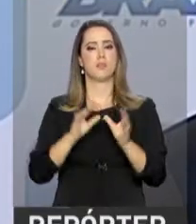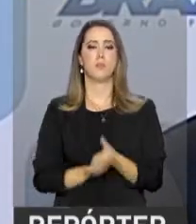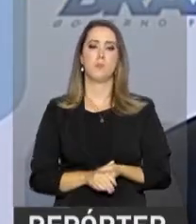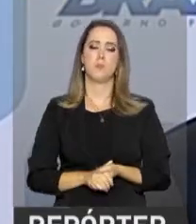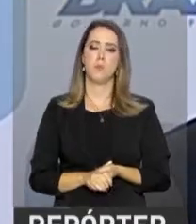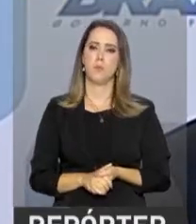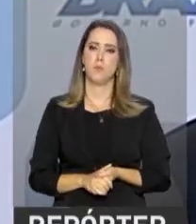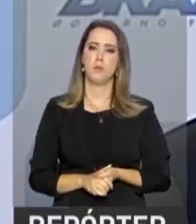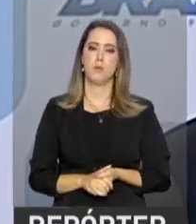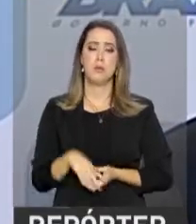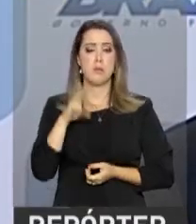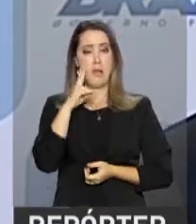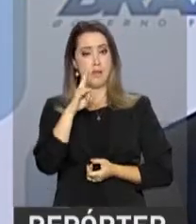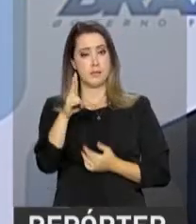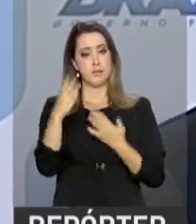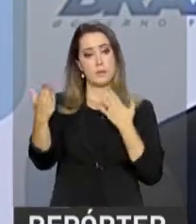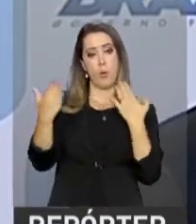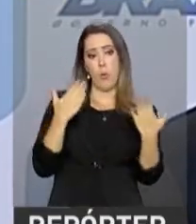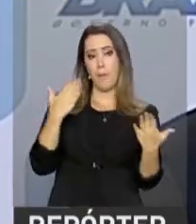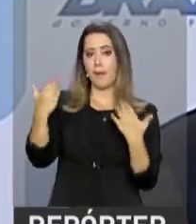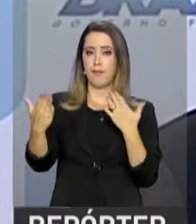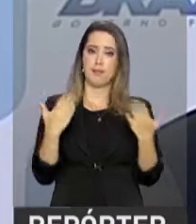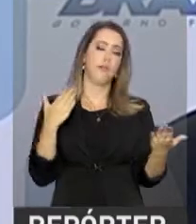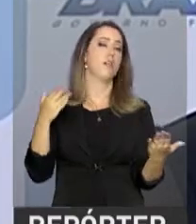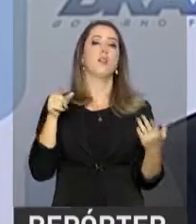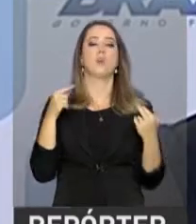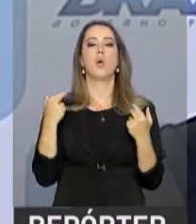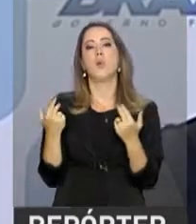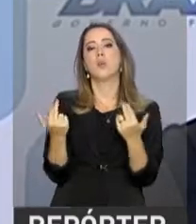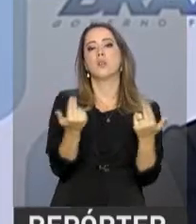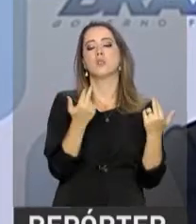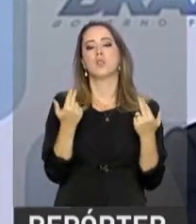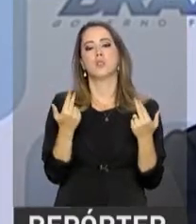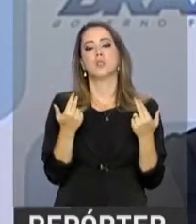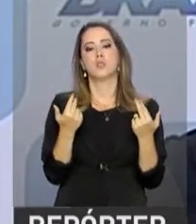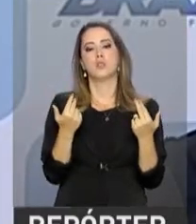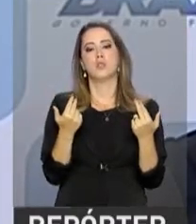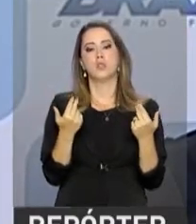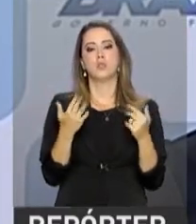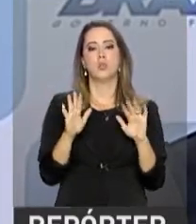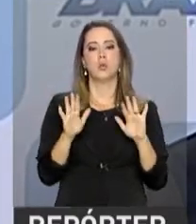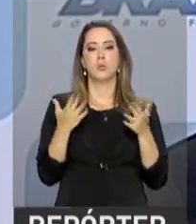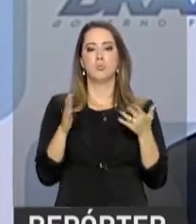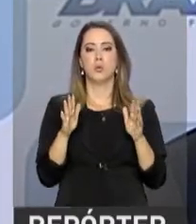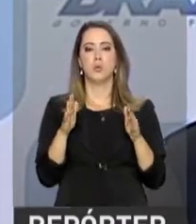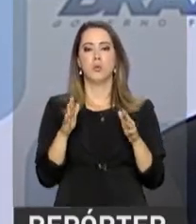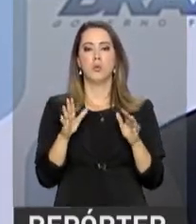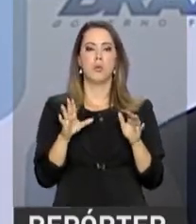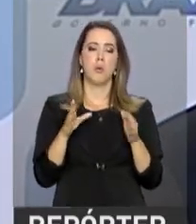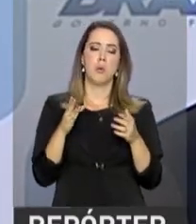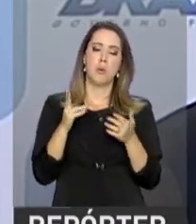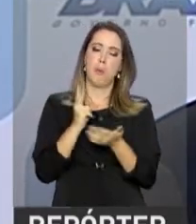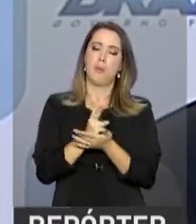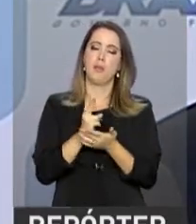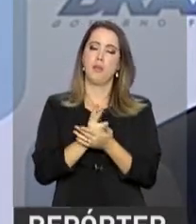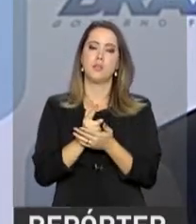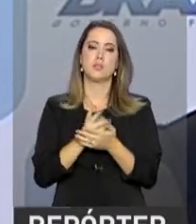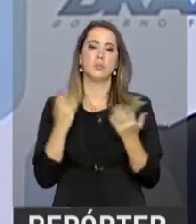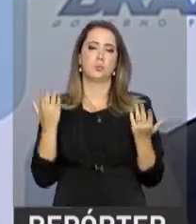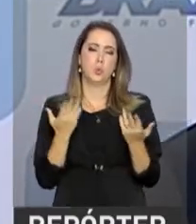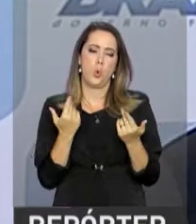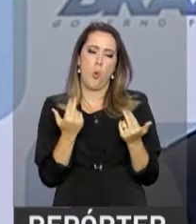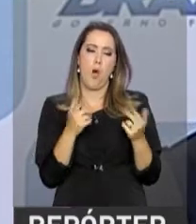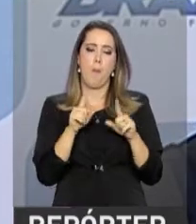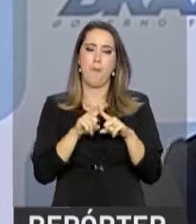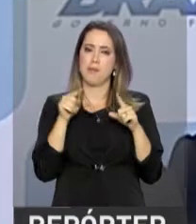a curva do ano passado é igual temos exatamente o mesmo comportamento mas este ano com